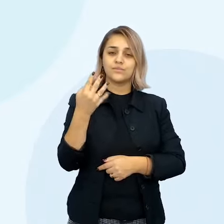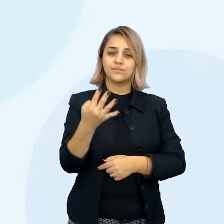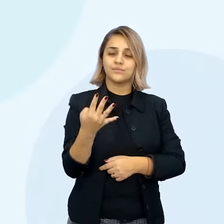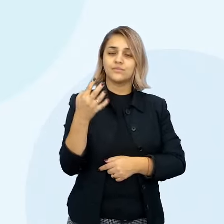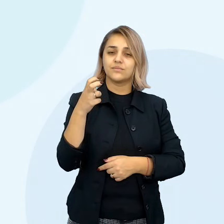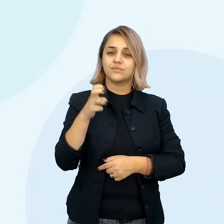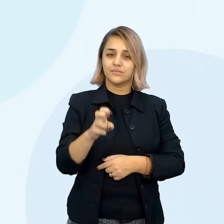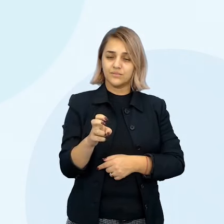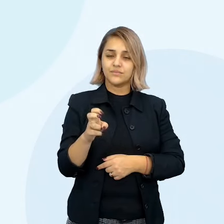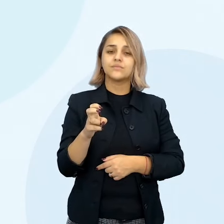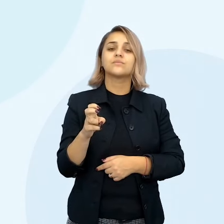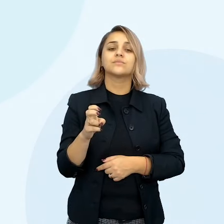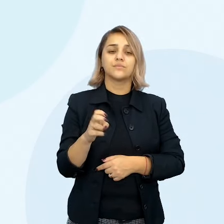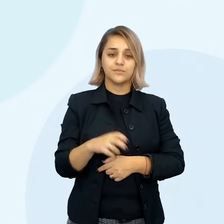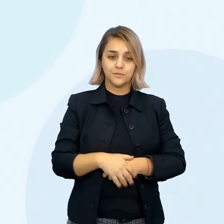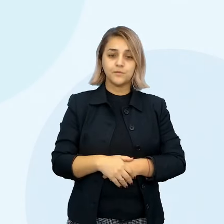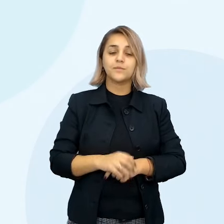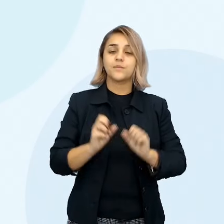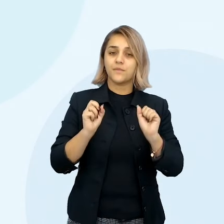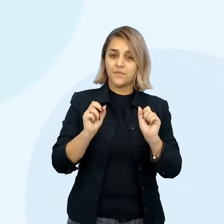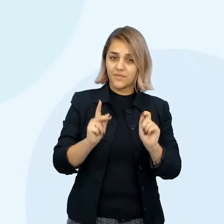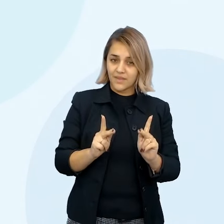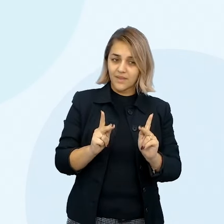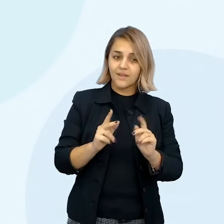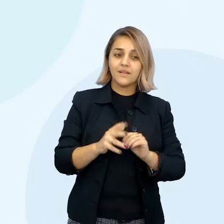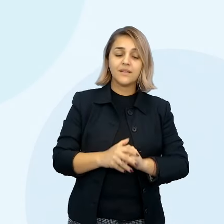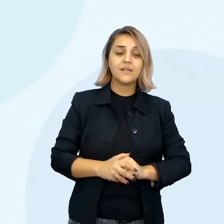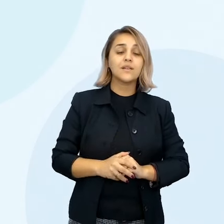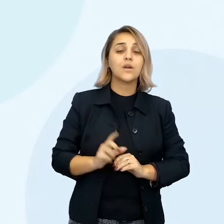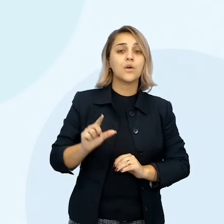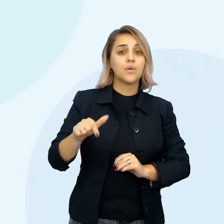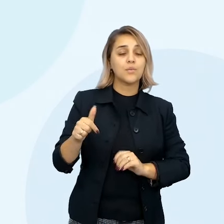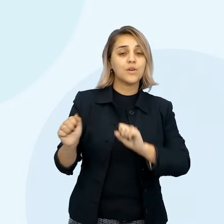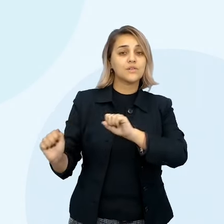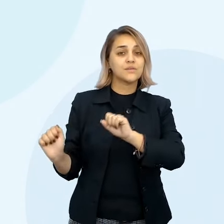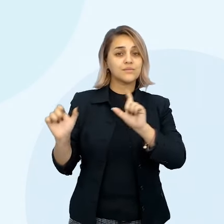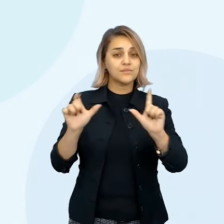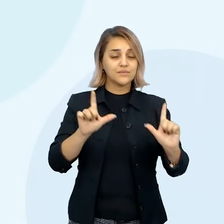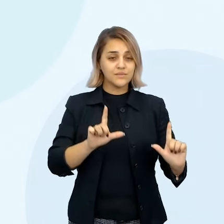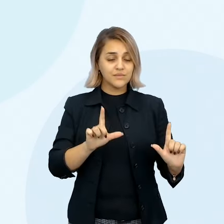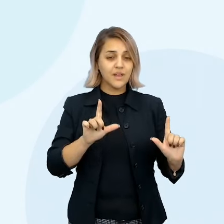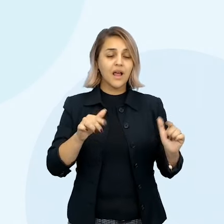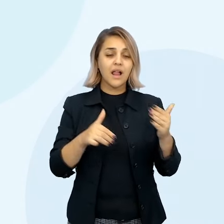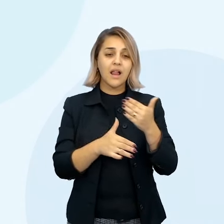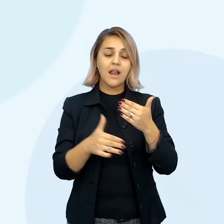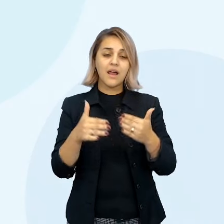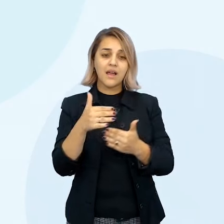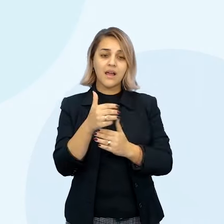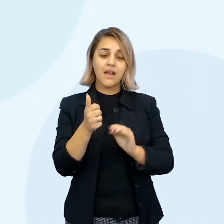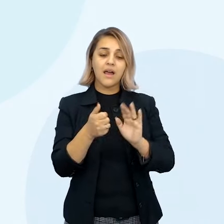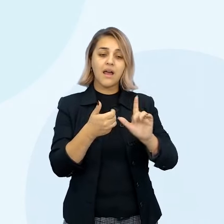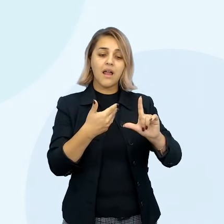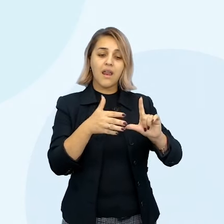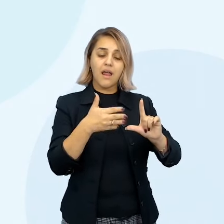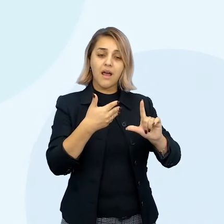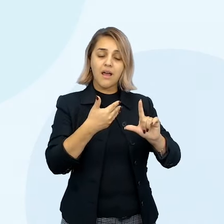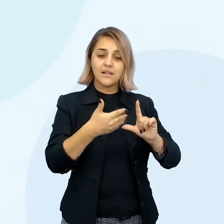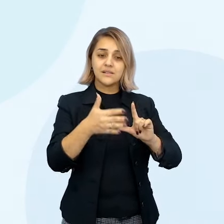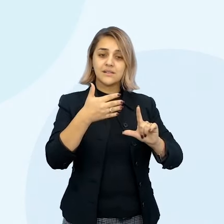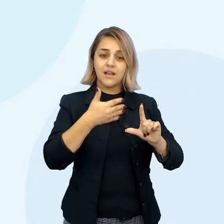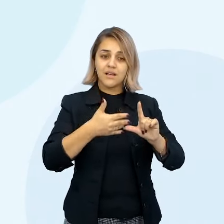da nossa UC1. Ok, pessoal? No próximo slide, relembrando, a gente tem aí a atividade